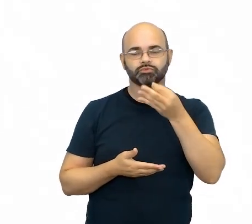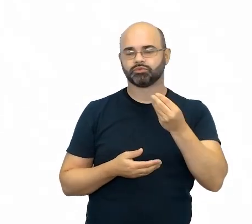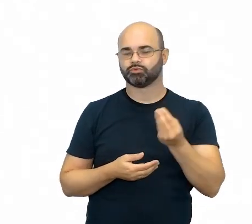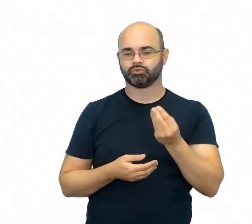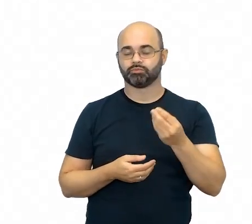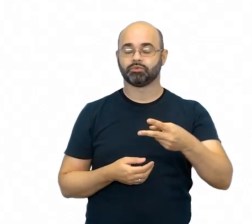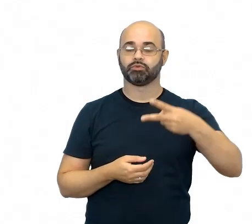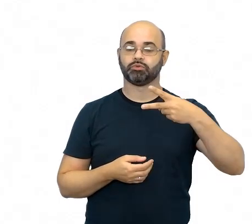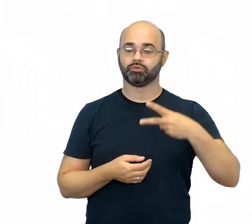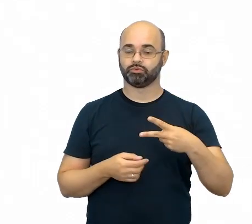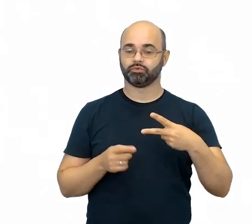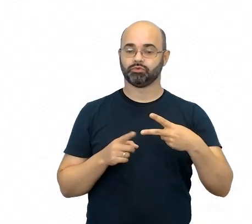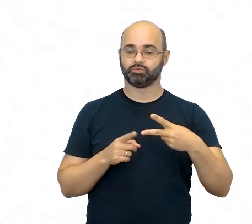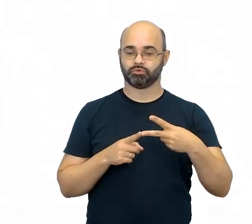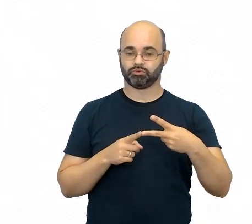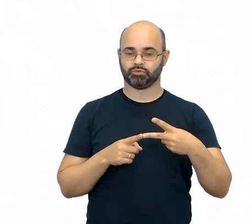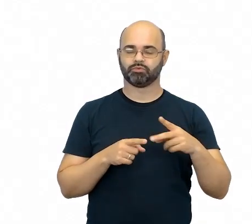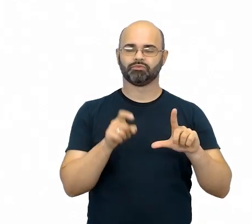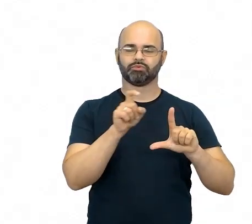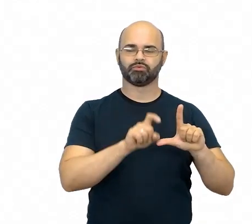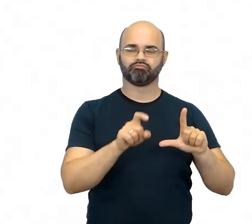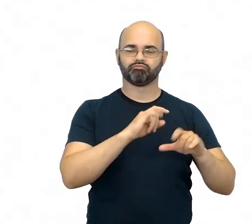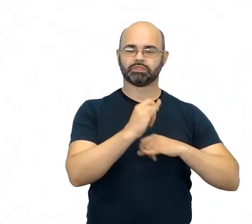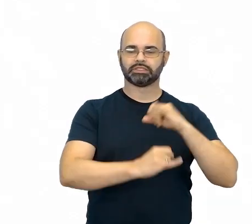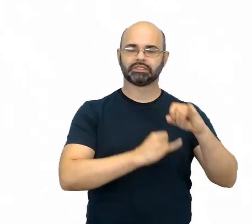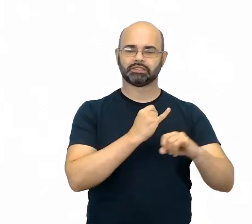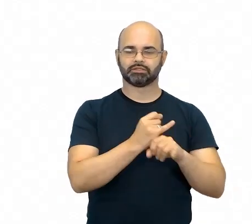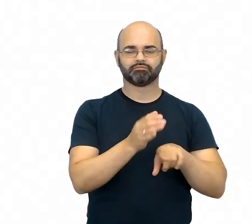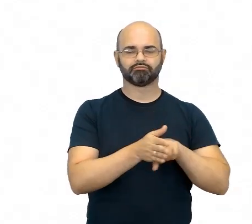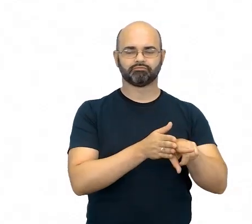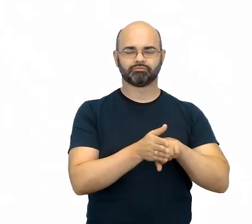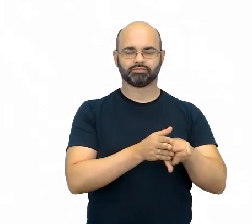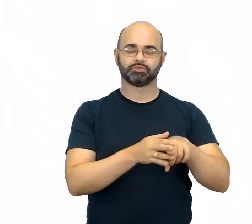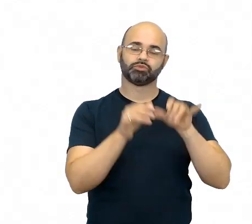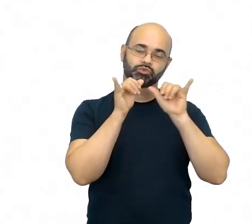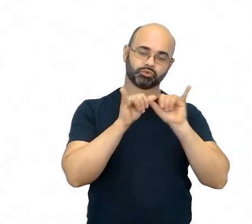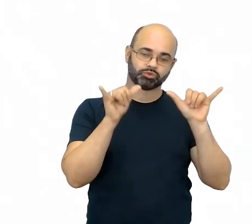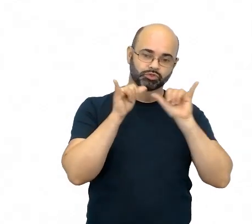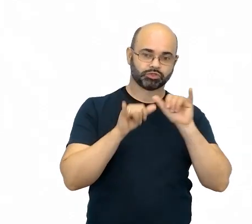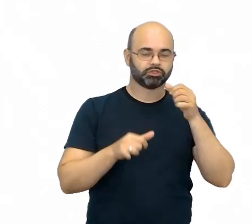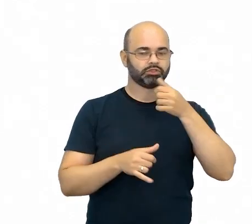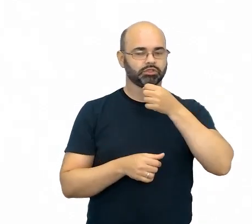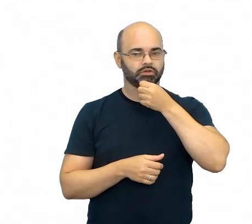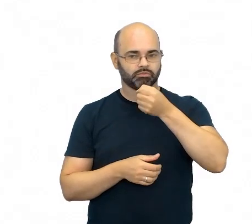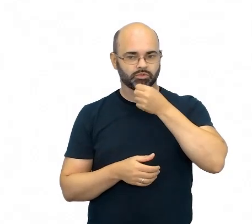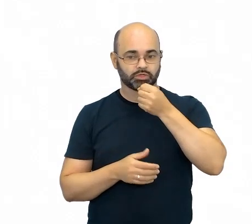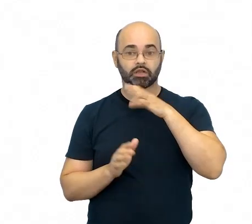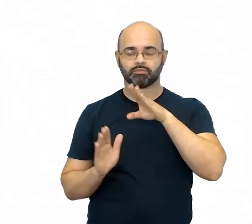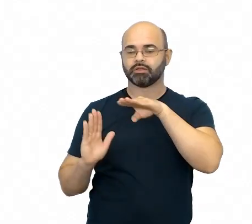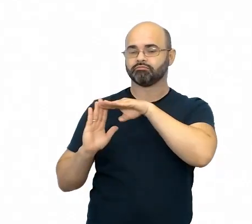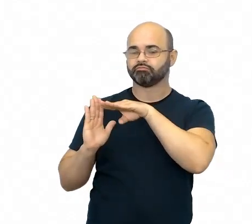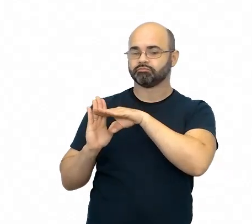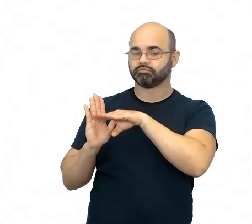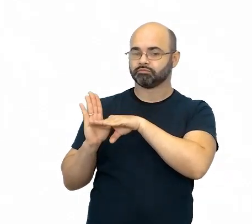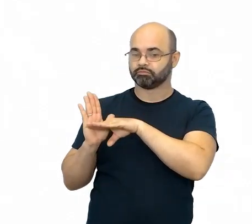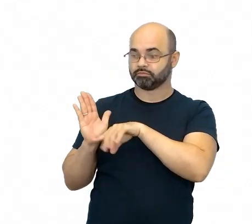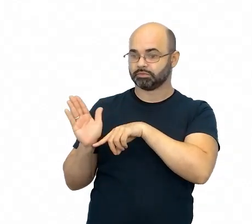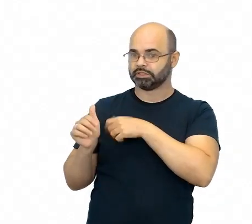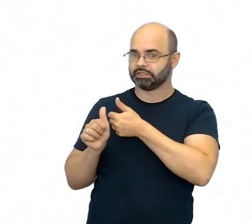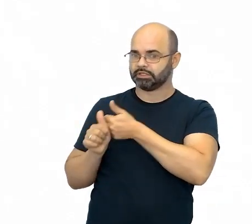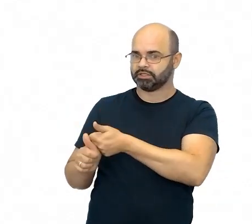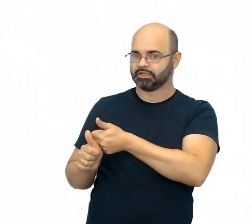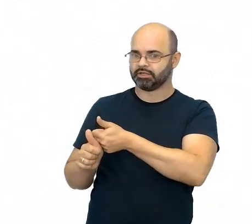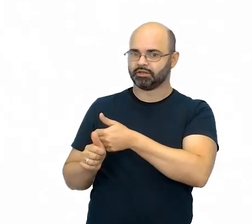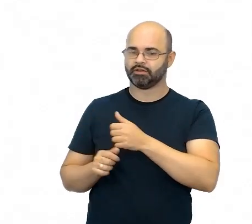notícia ou reportagem online para comentar, guiando-se por um roteiro. Na atividade